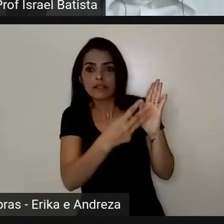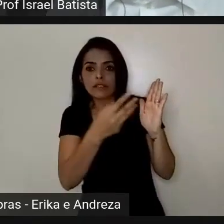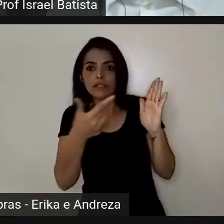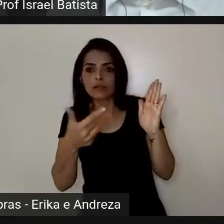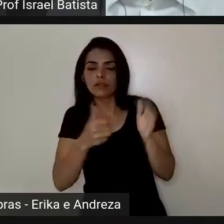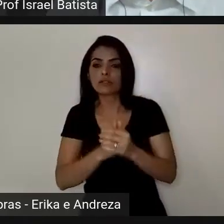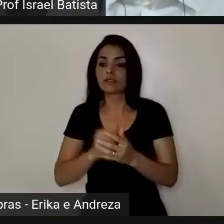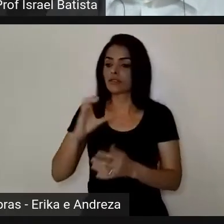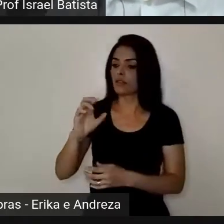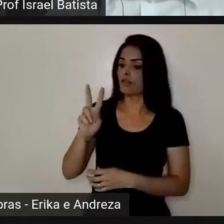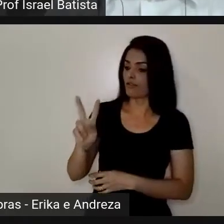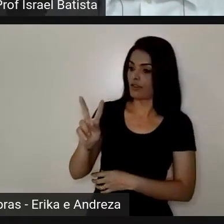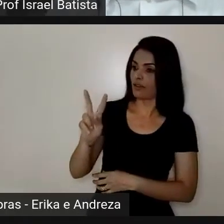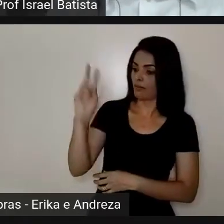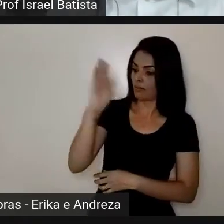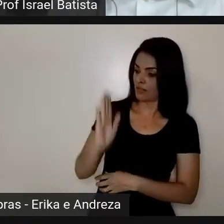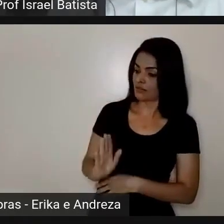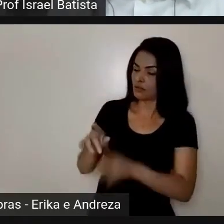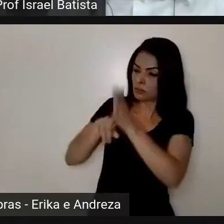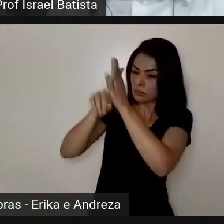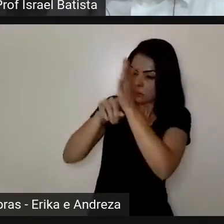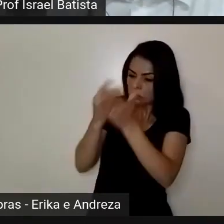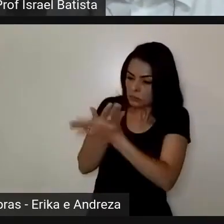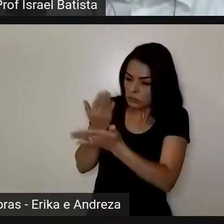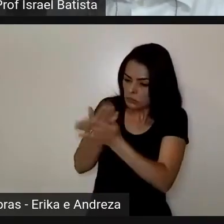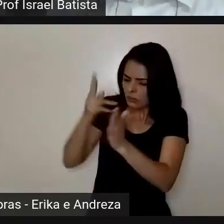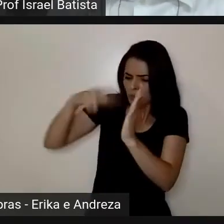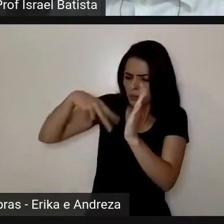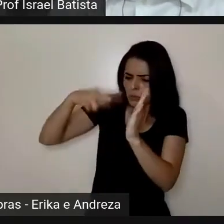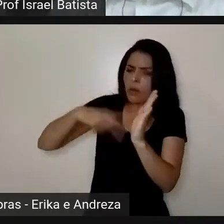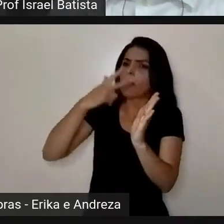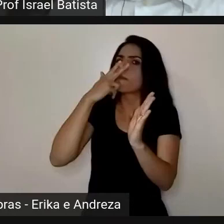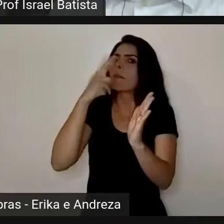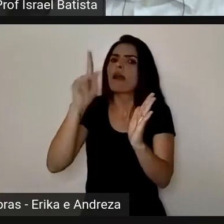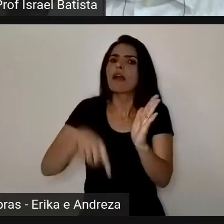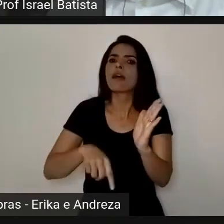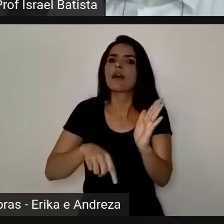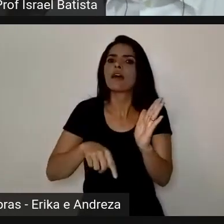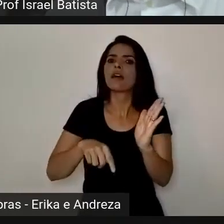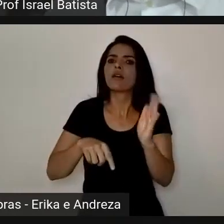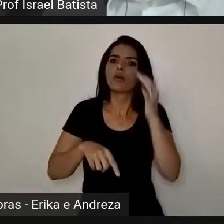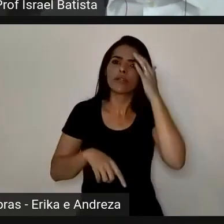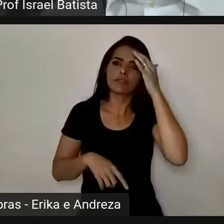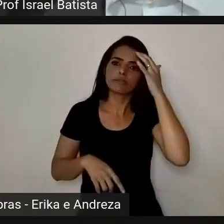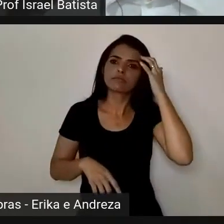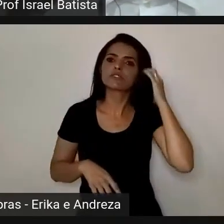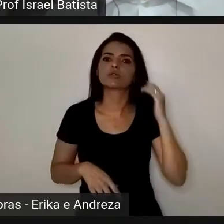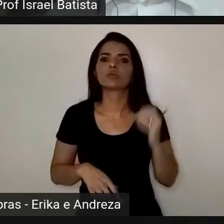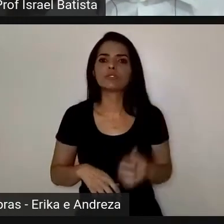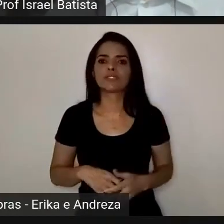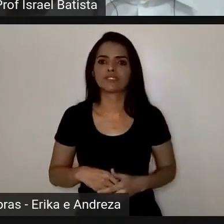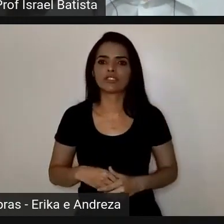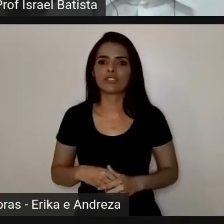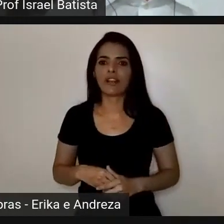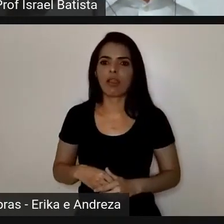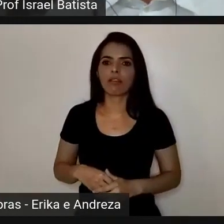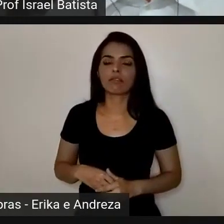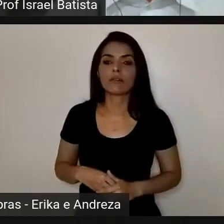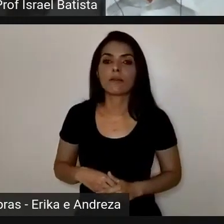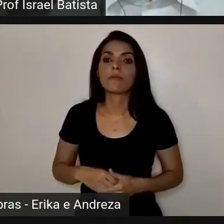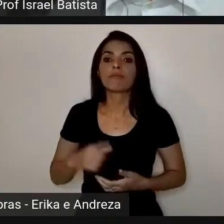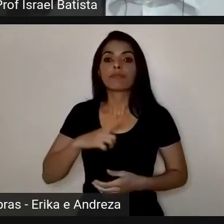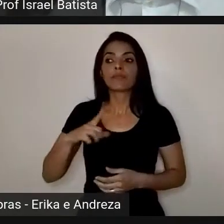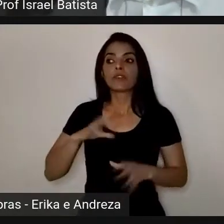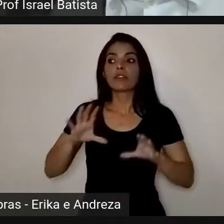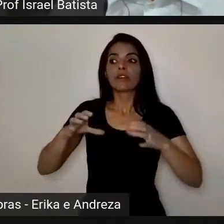analisar a PEC, ela viu que estabeleceu o princípio da subsidiariedade ao lado de outros princípios constitucionais consagrados